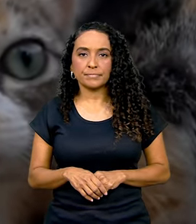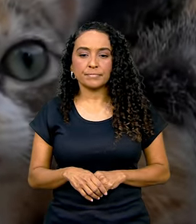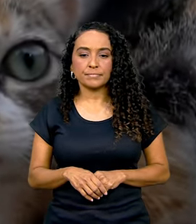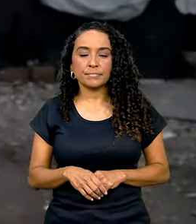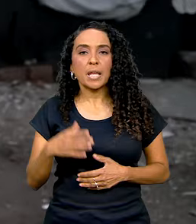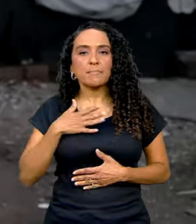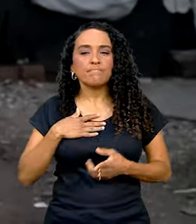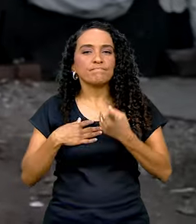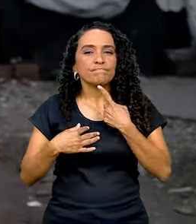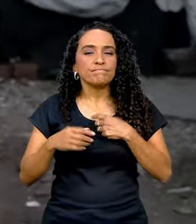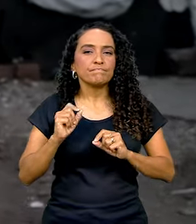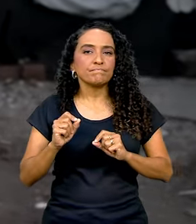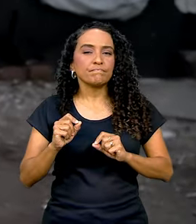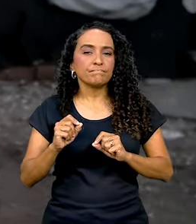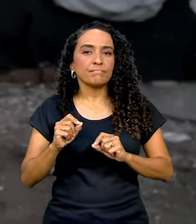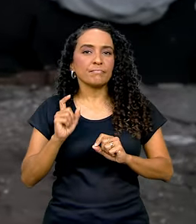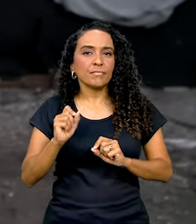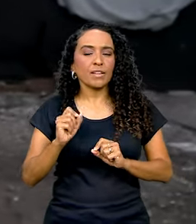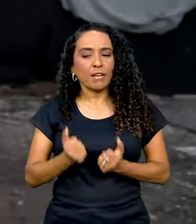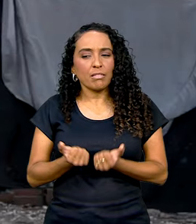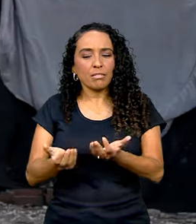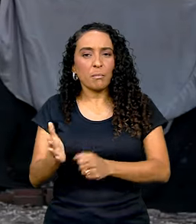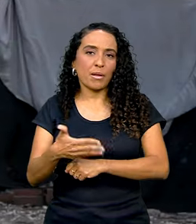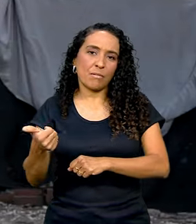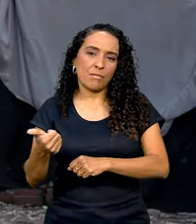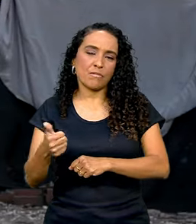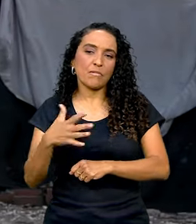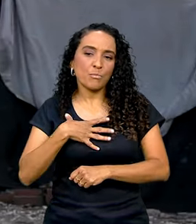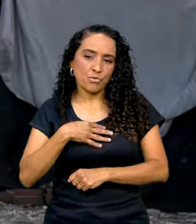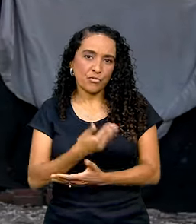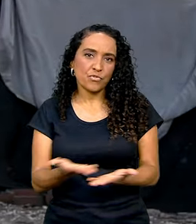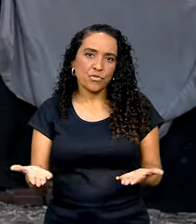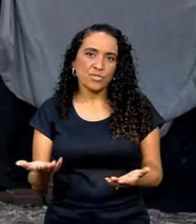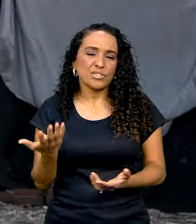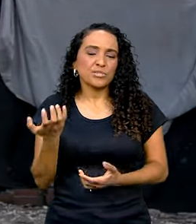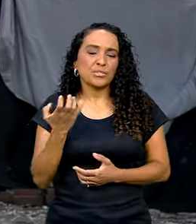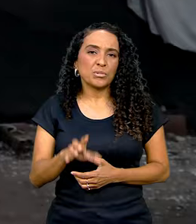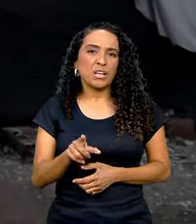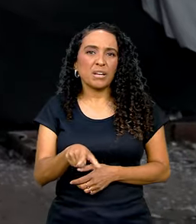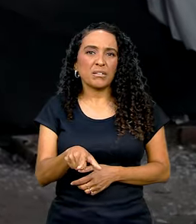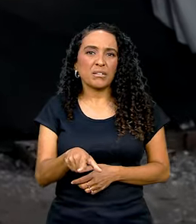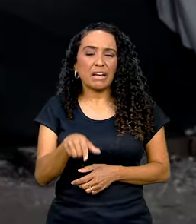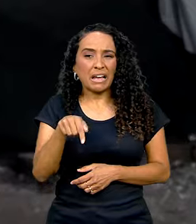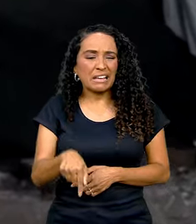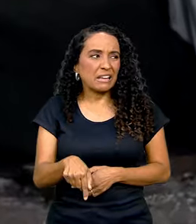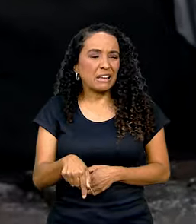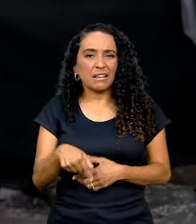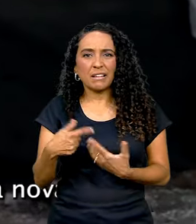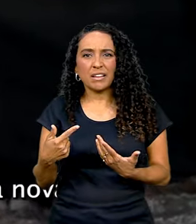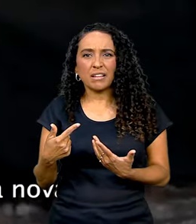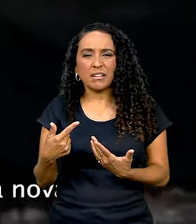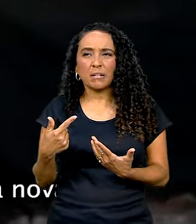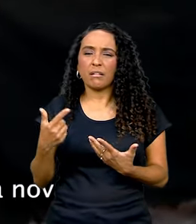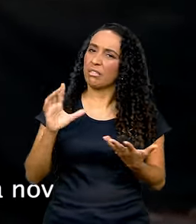n a minha sensação é essa que eu quero dar o melhor n meus filhos eu não quero passar aqui